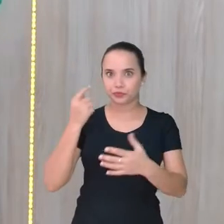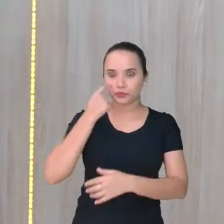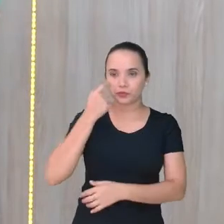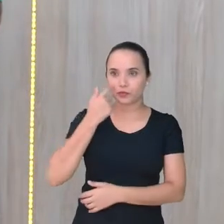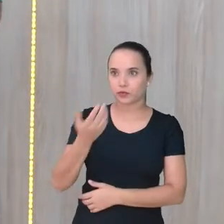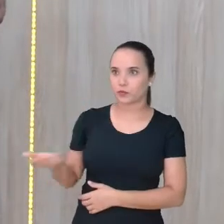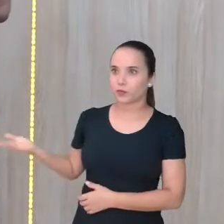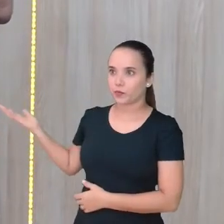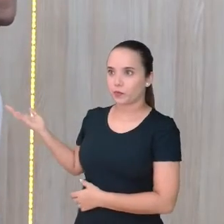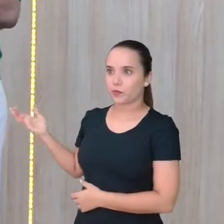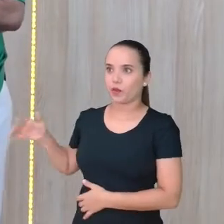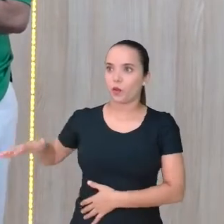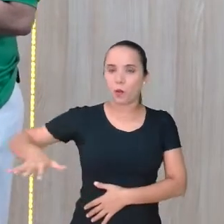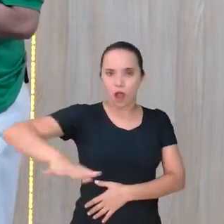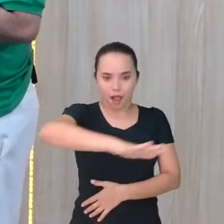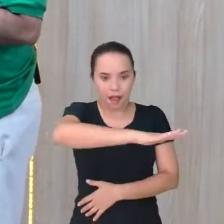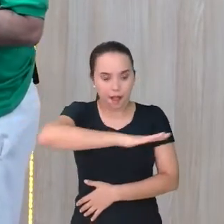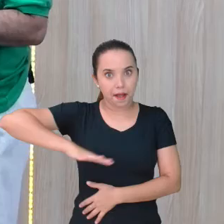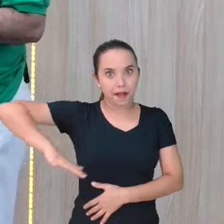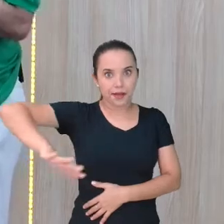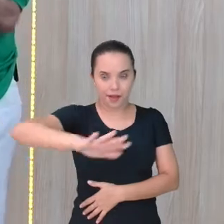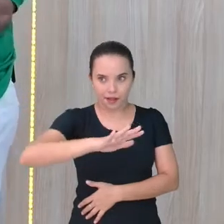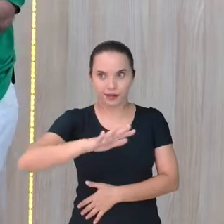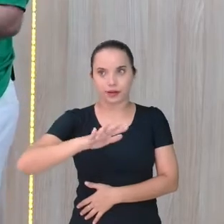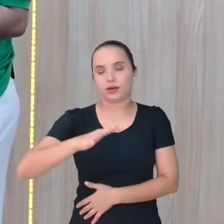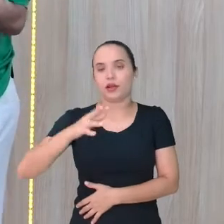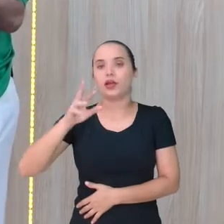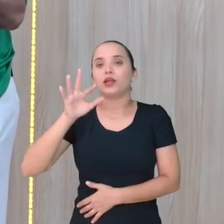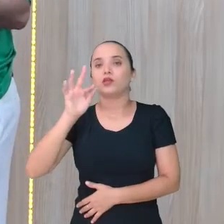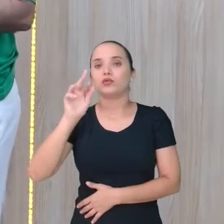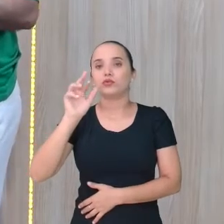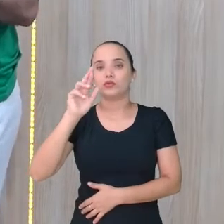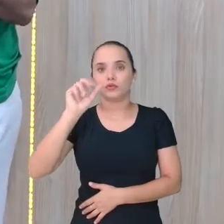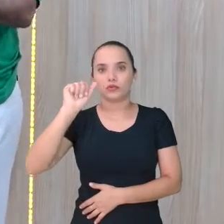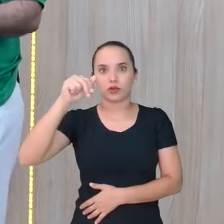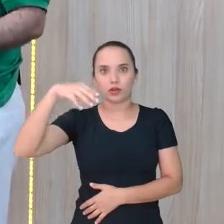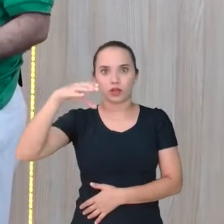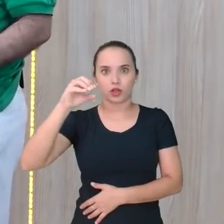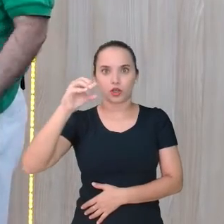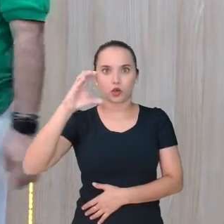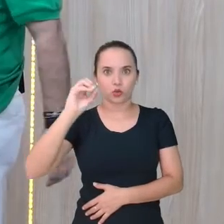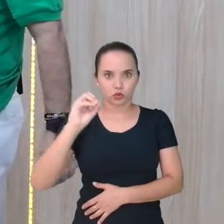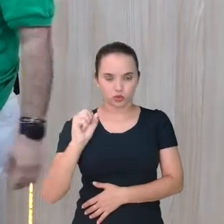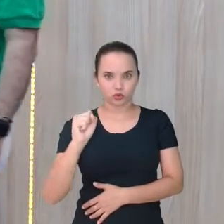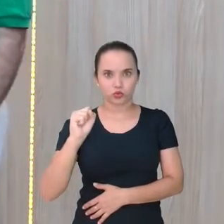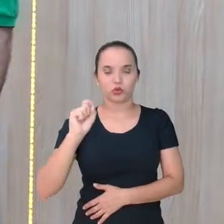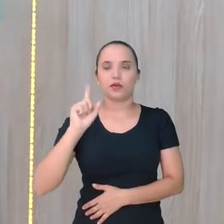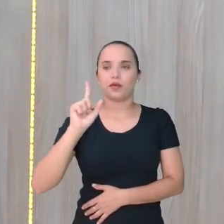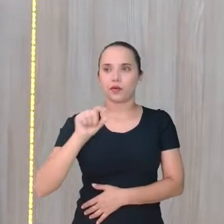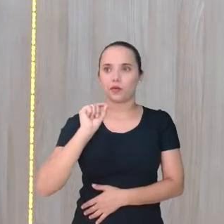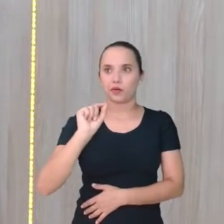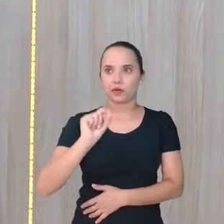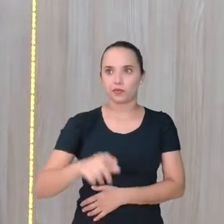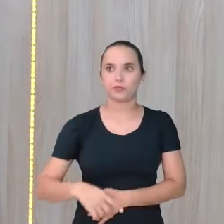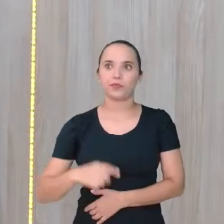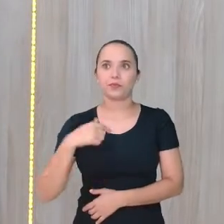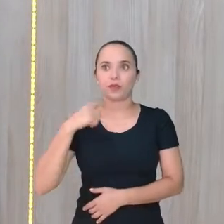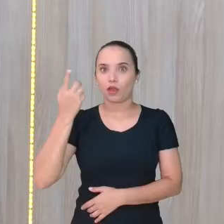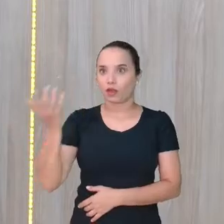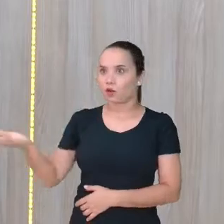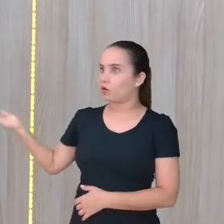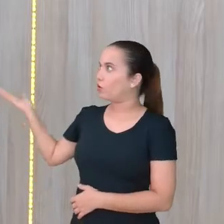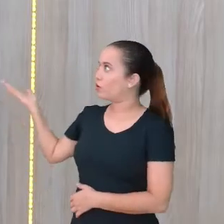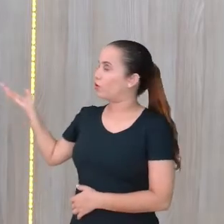território, né, dos francos, né, onde eles se instalaram, né, o reino dos francos, ele corresponde aqui ao território